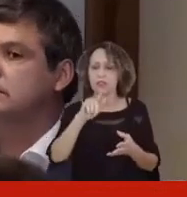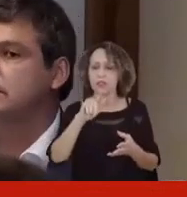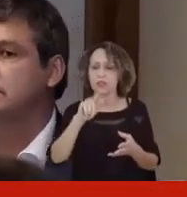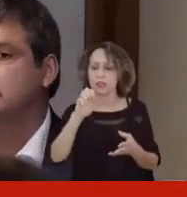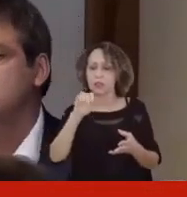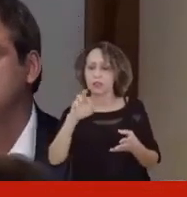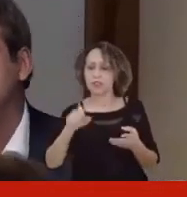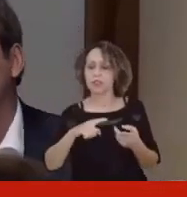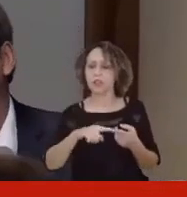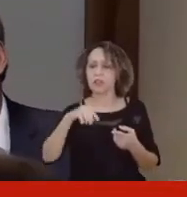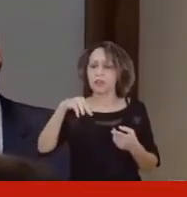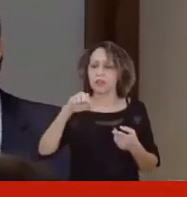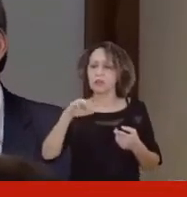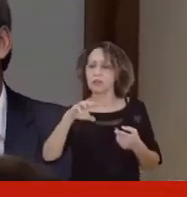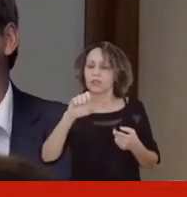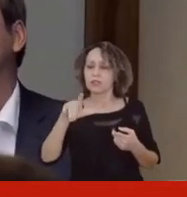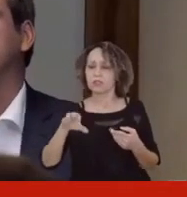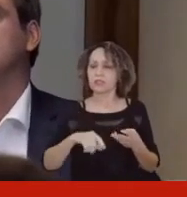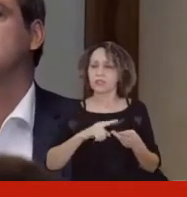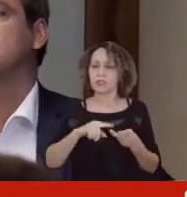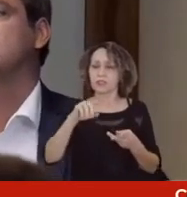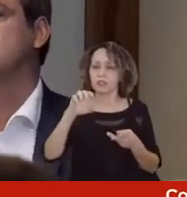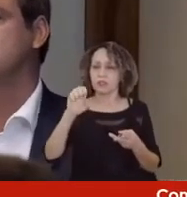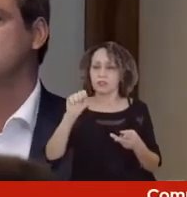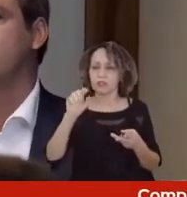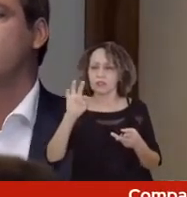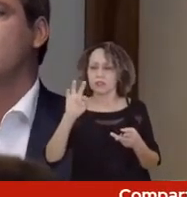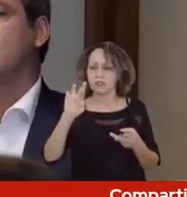relação à mudança da legislação, Gleisi.